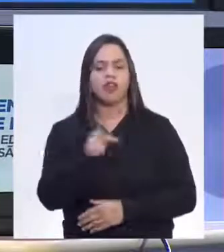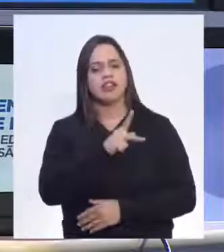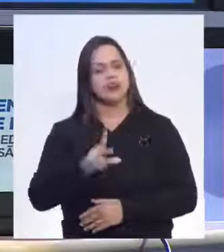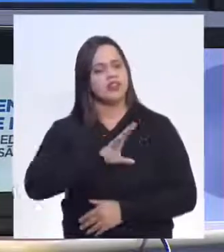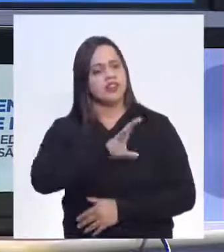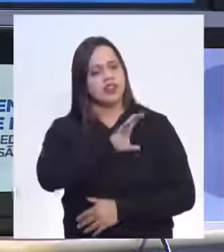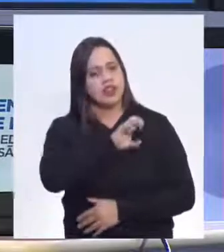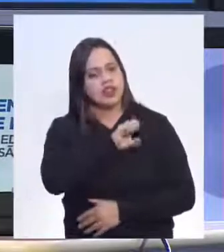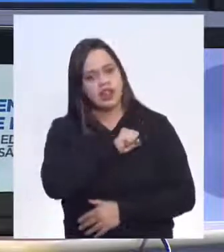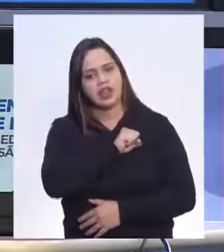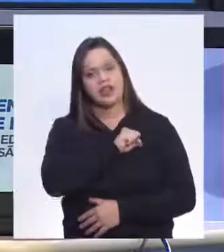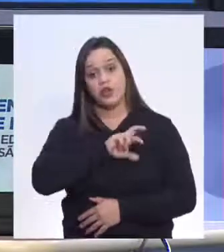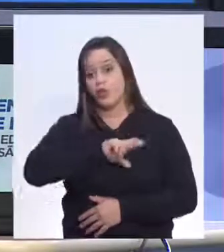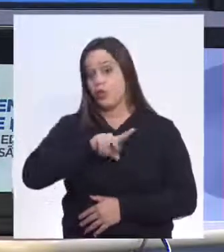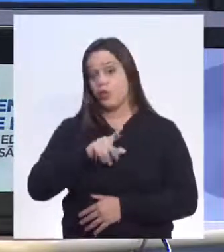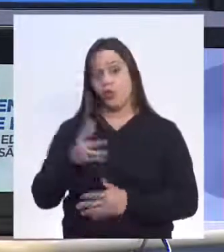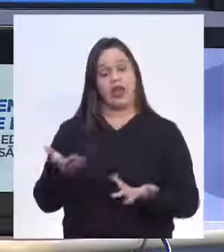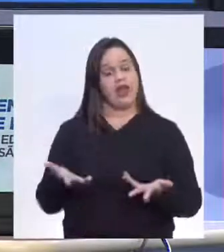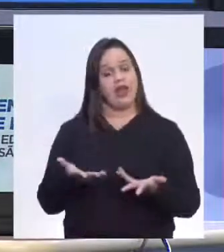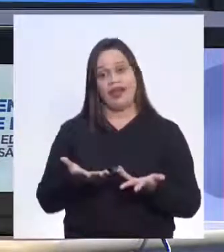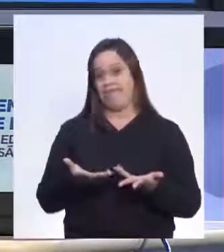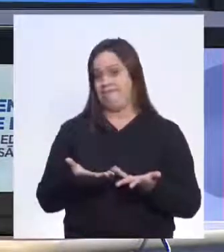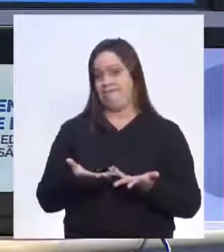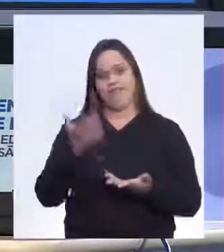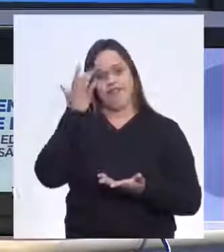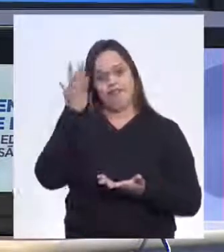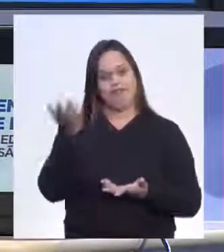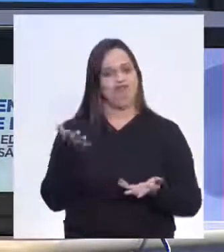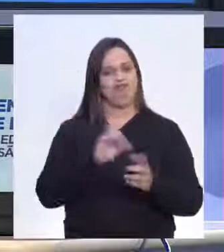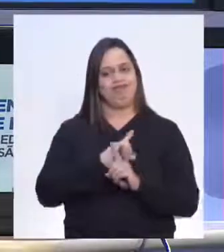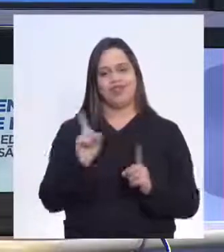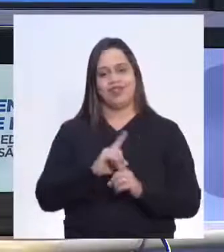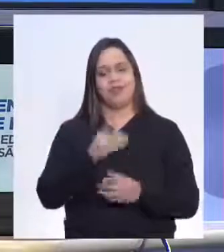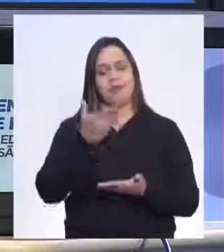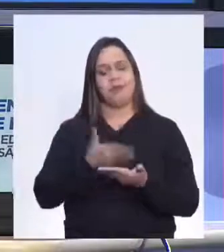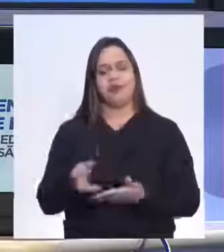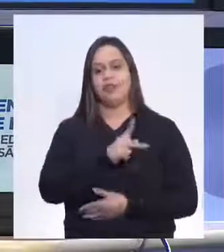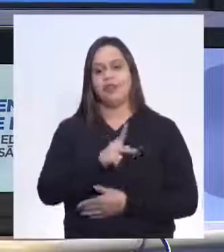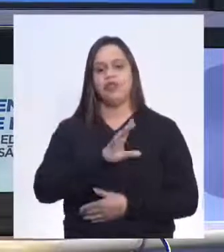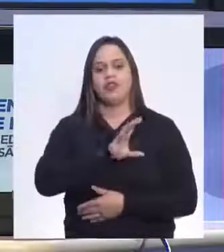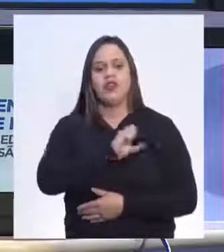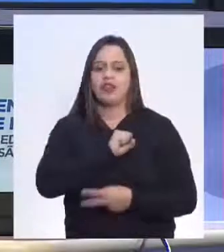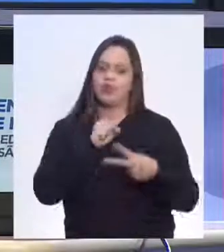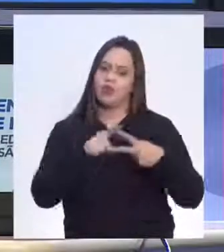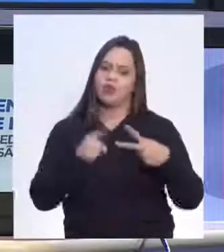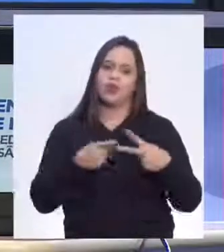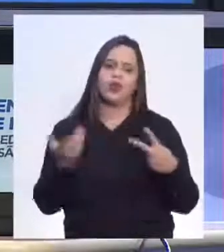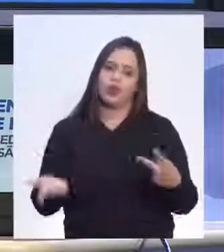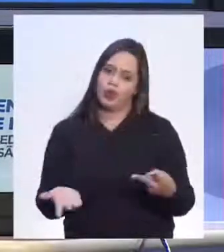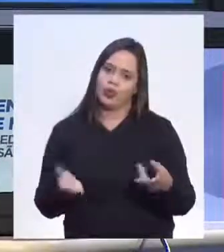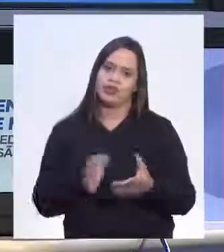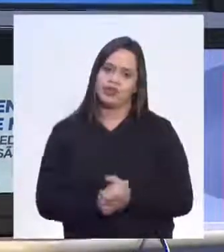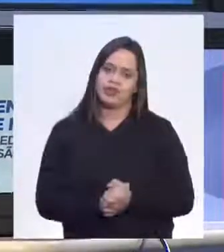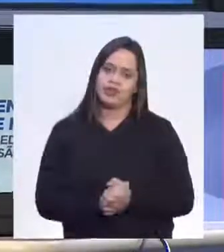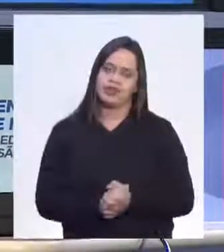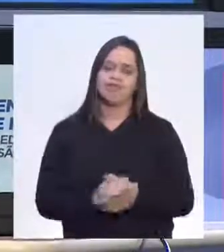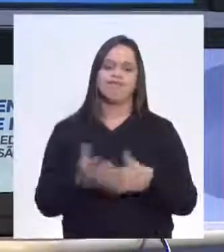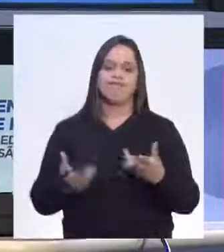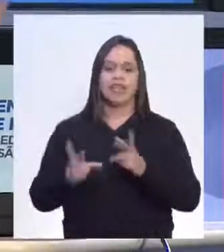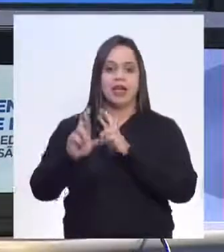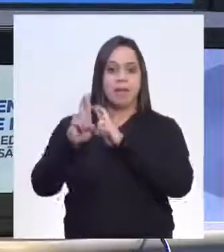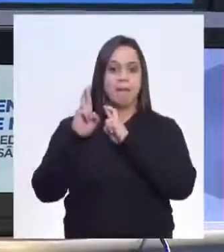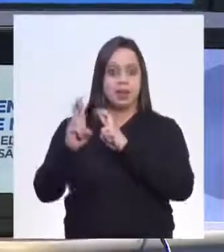aqui. Não é fácil perder um professor, 2 professoras tão queridas. E, bom, pensemos nos